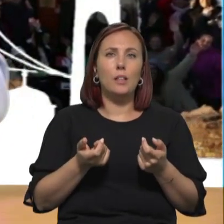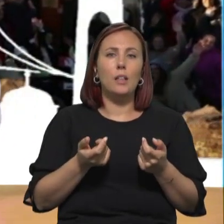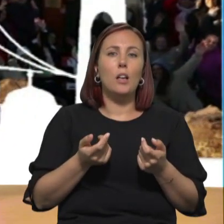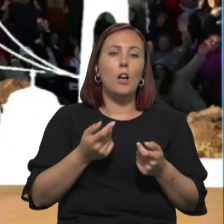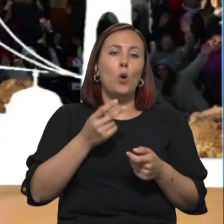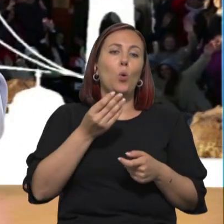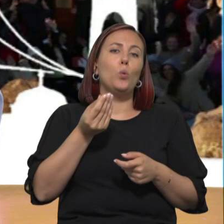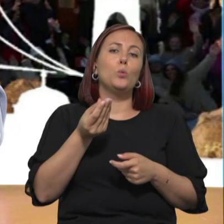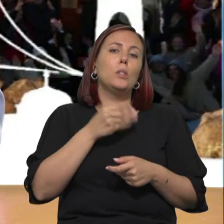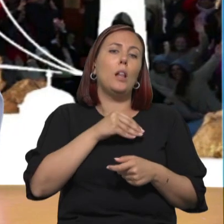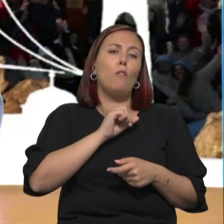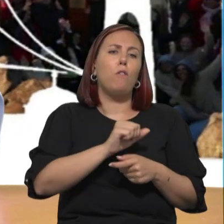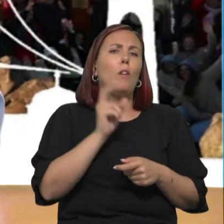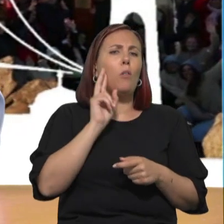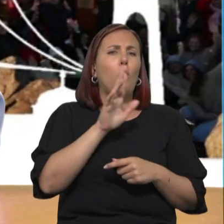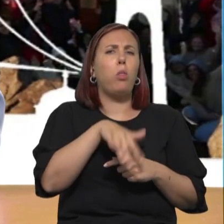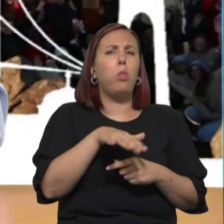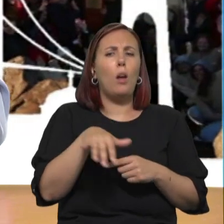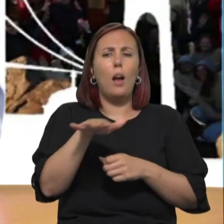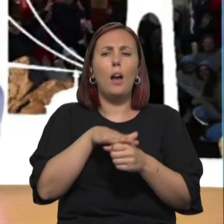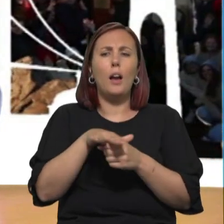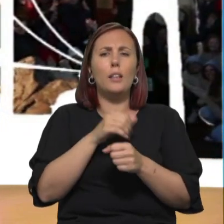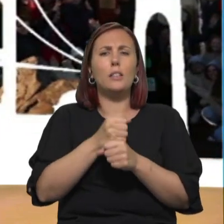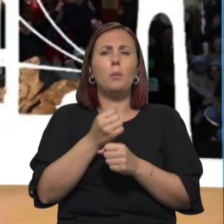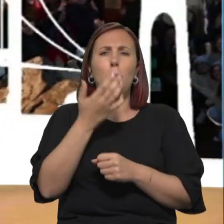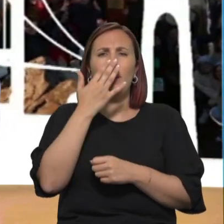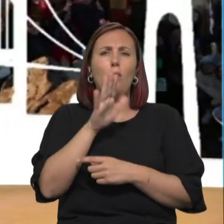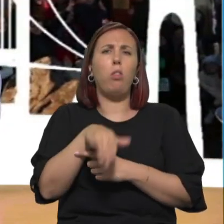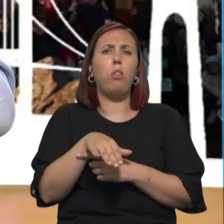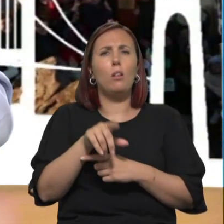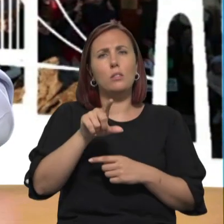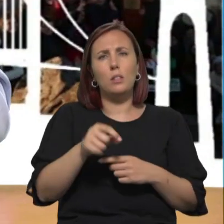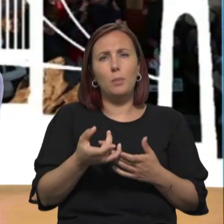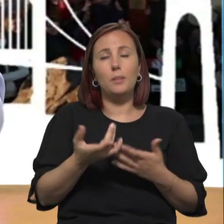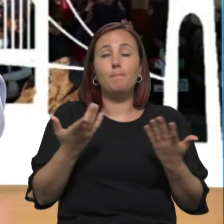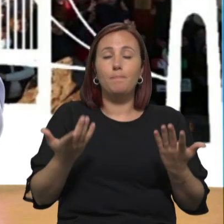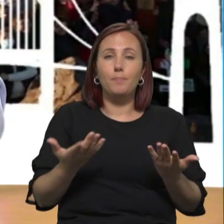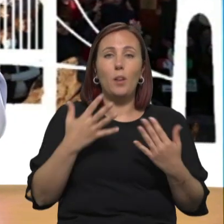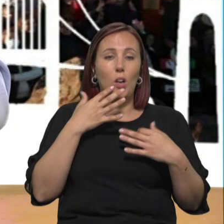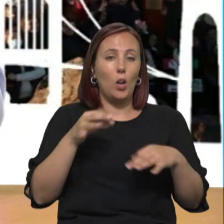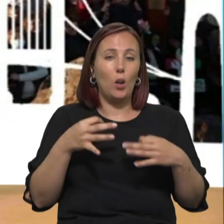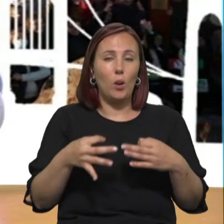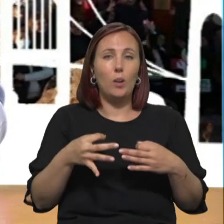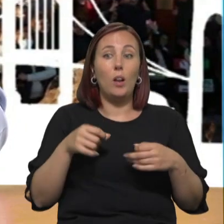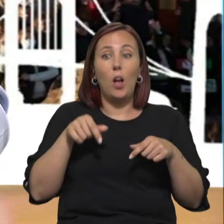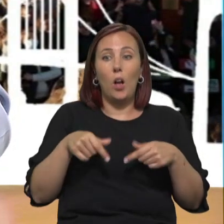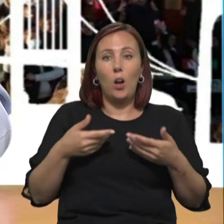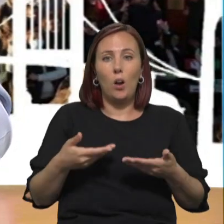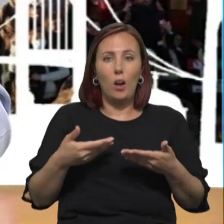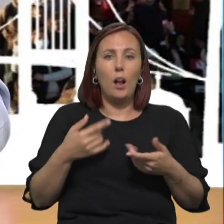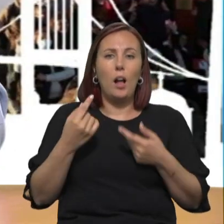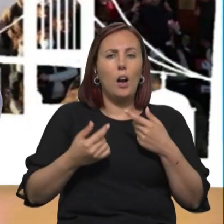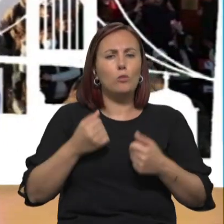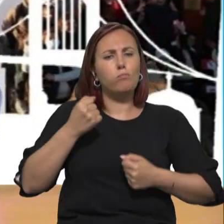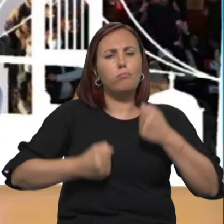salário, desvalorizado o seu local de trabalho, etc. Portanto, é perfeitamente natural, nesta altura, que haja alguma